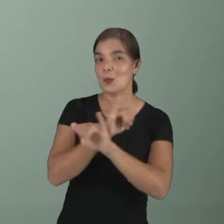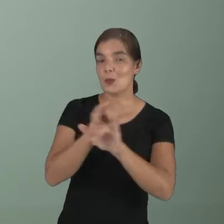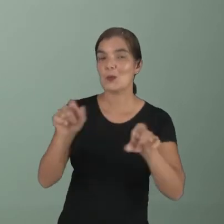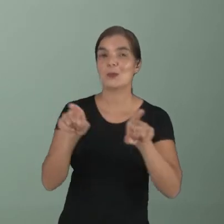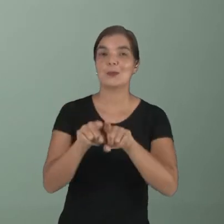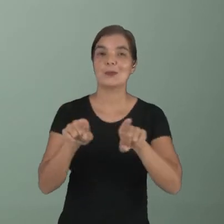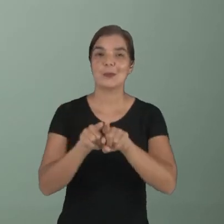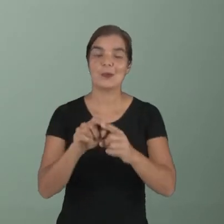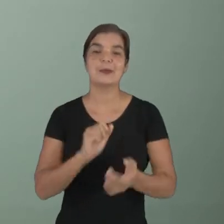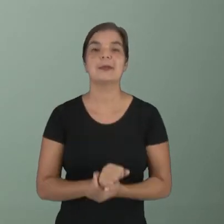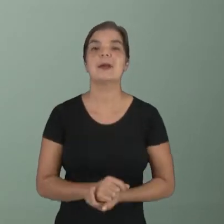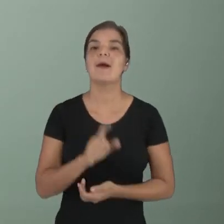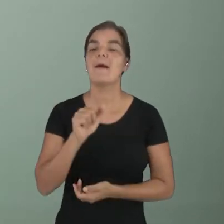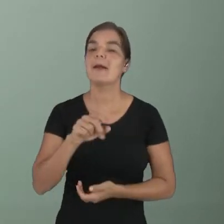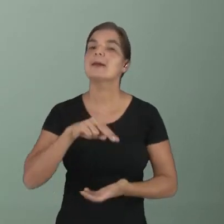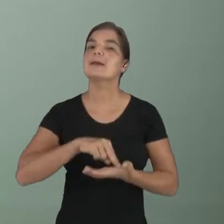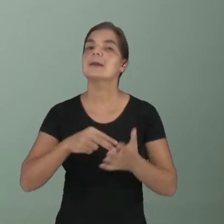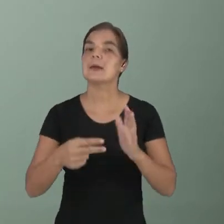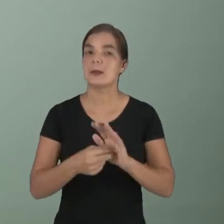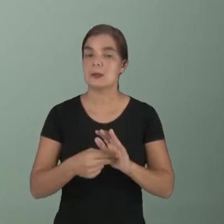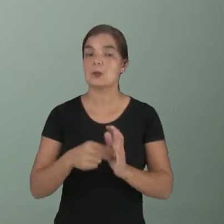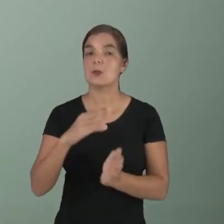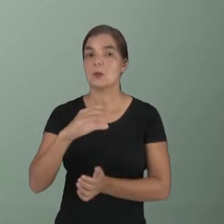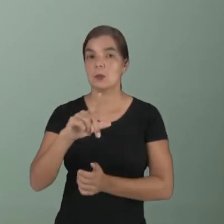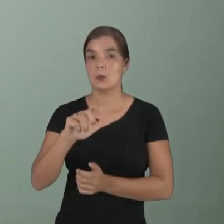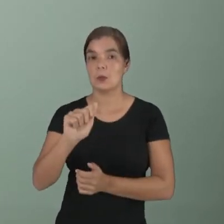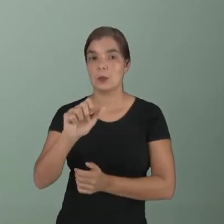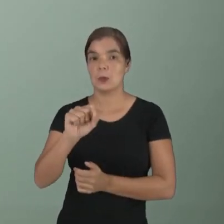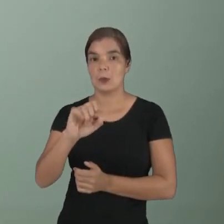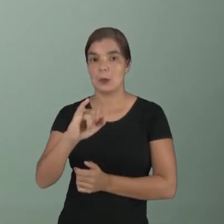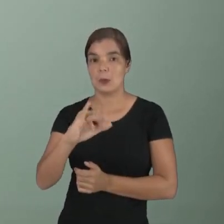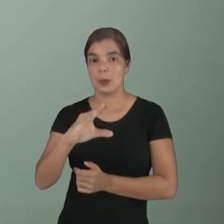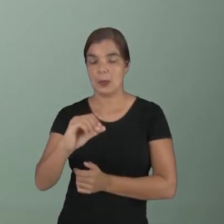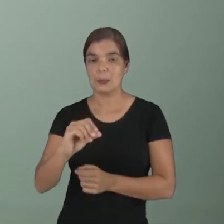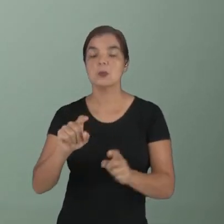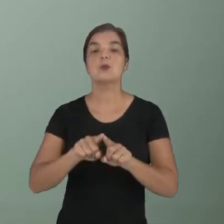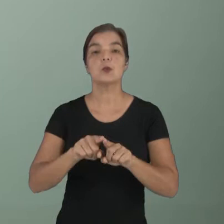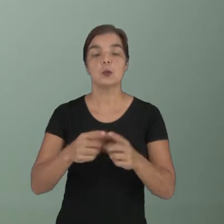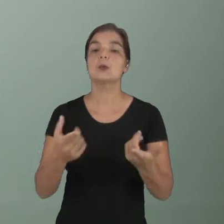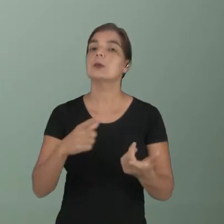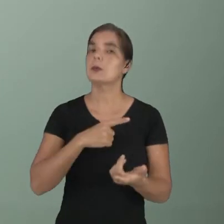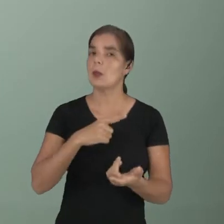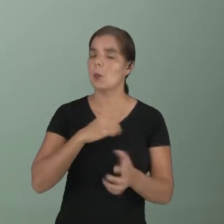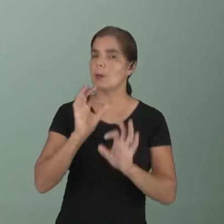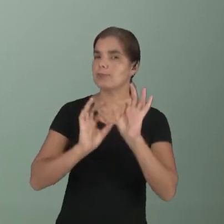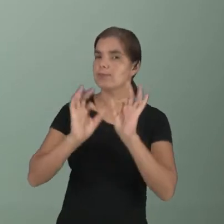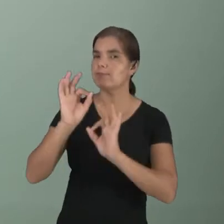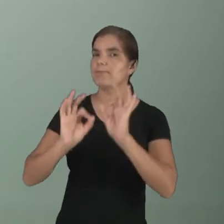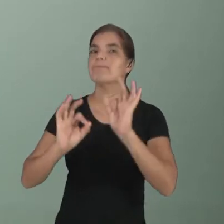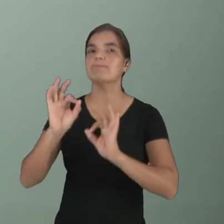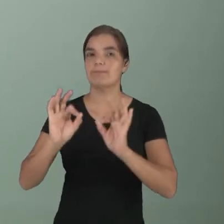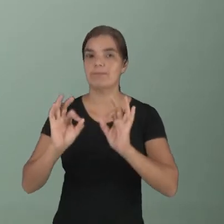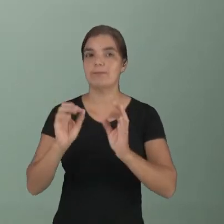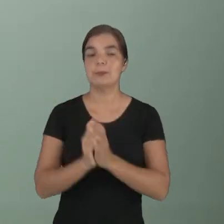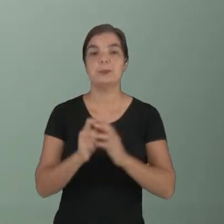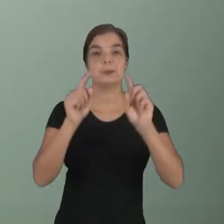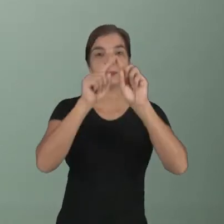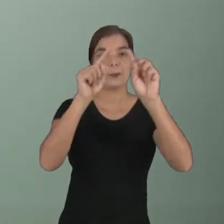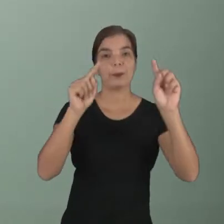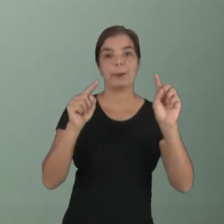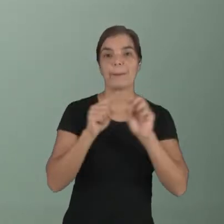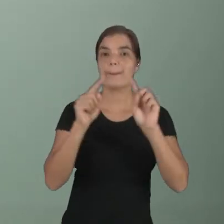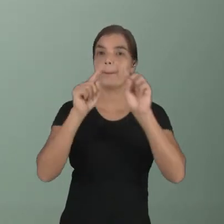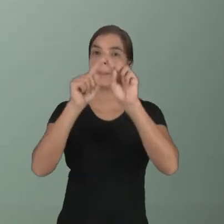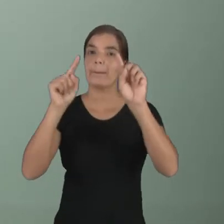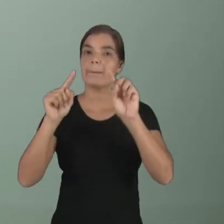graphic novel, que são os clássicos, narrativas gráficas, que são feitas em formas de